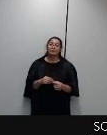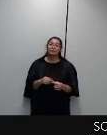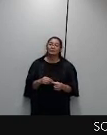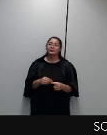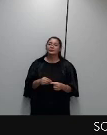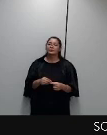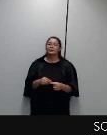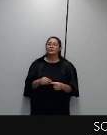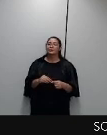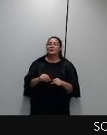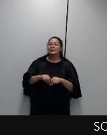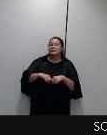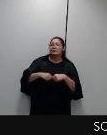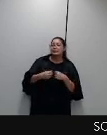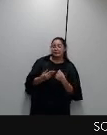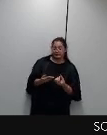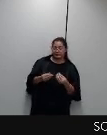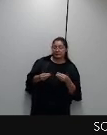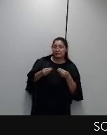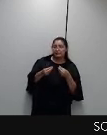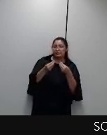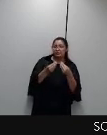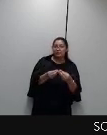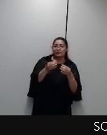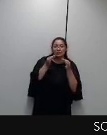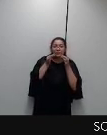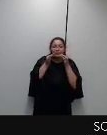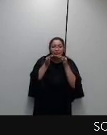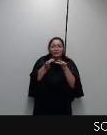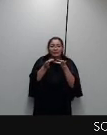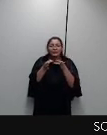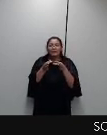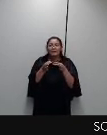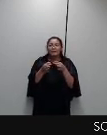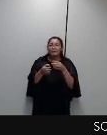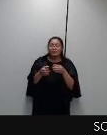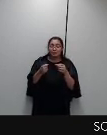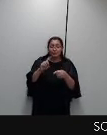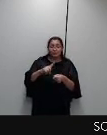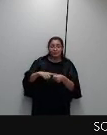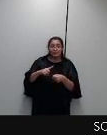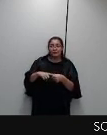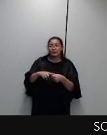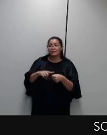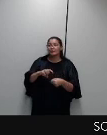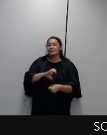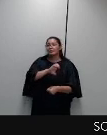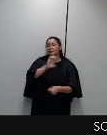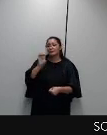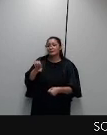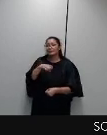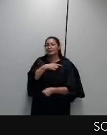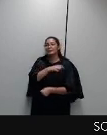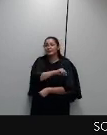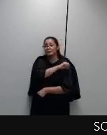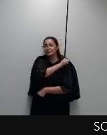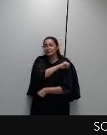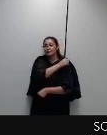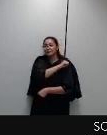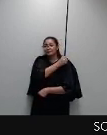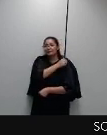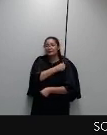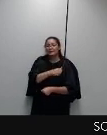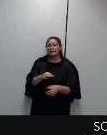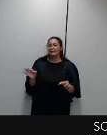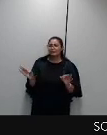decisão da corregedoria do Estado do Rio de Janeiro Tribunal do Estado do Rio de Janeiro cancelando